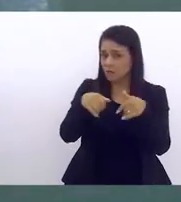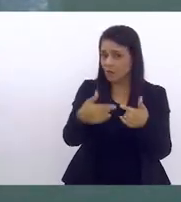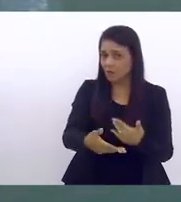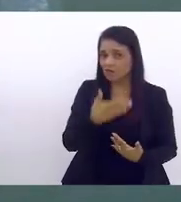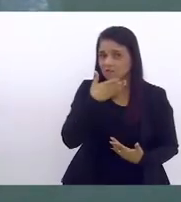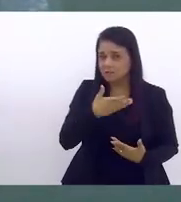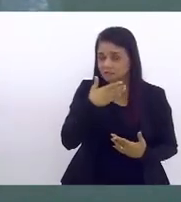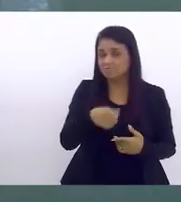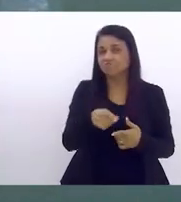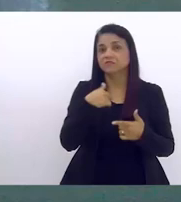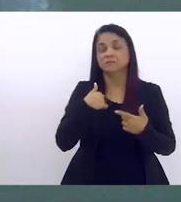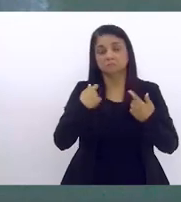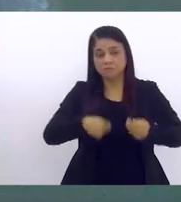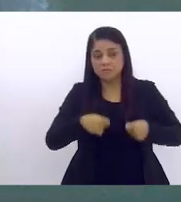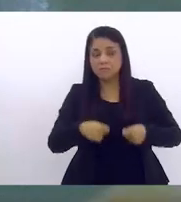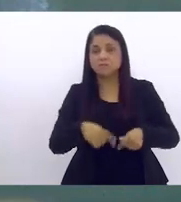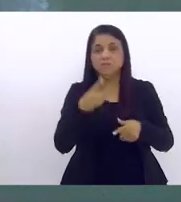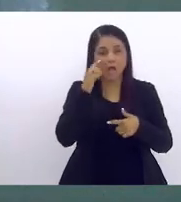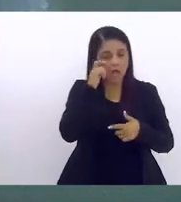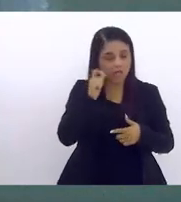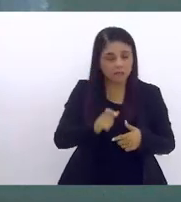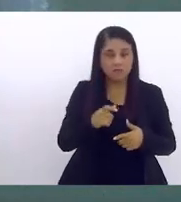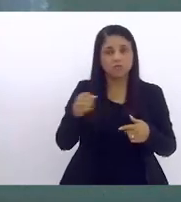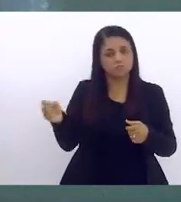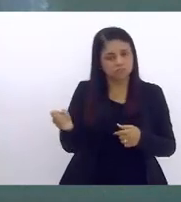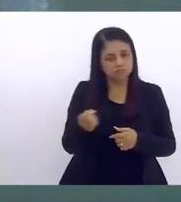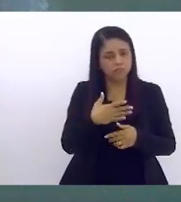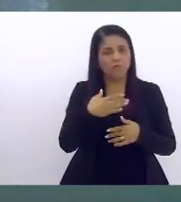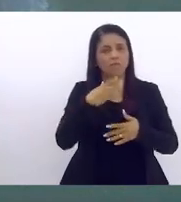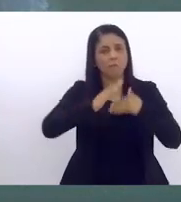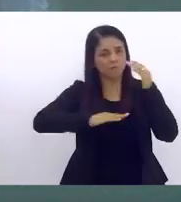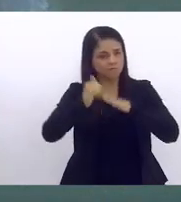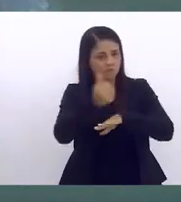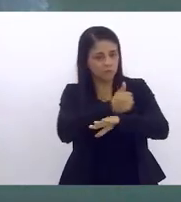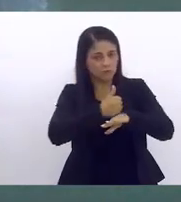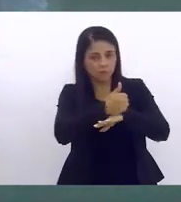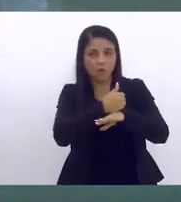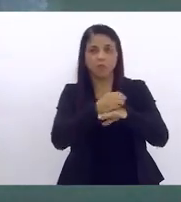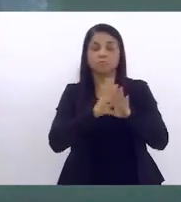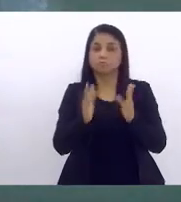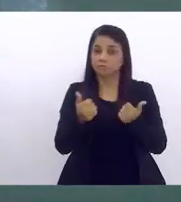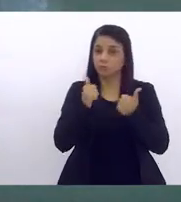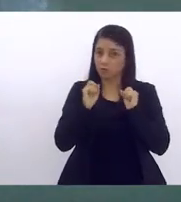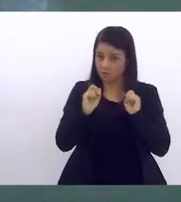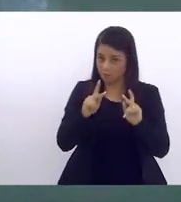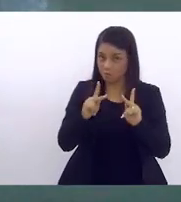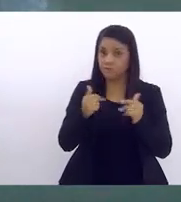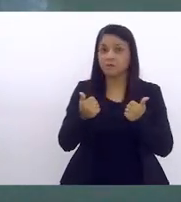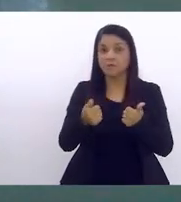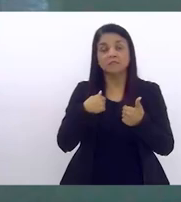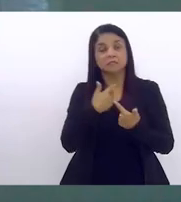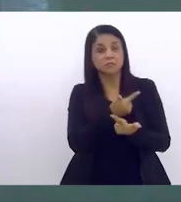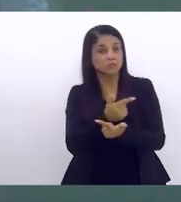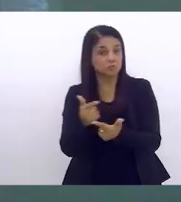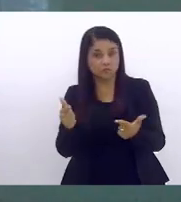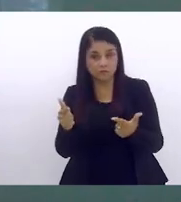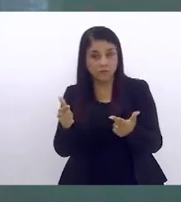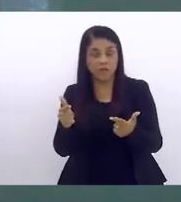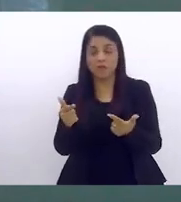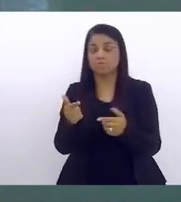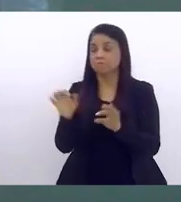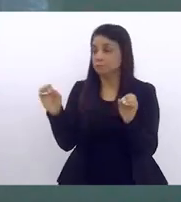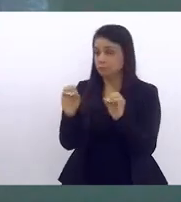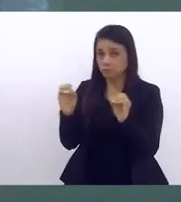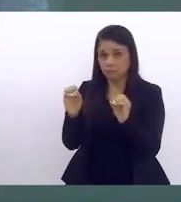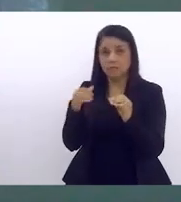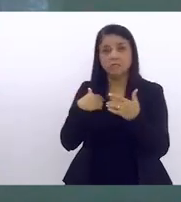têm que se atentar a ela, existe uma nova profissional, a função dela é essa ou aquela. Se não tiver alguém, que se entre em contato, que se faça